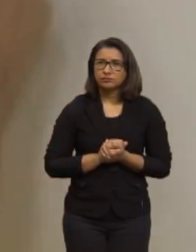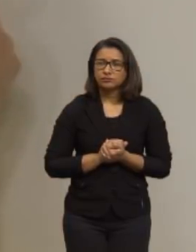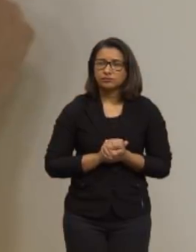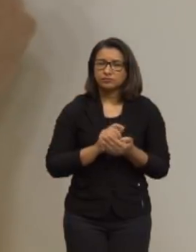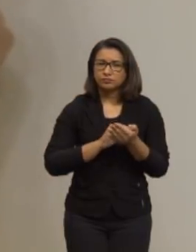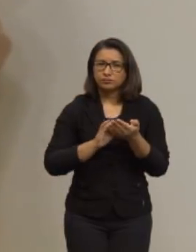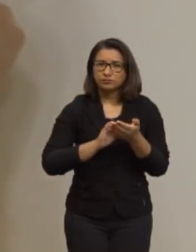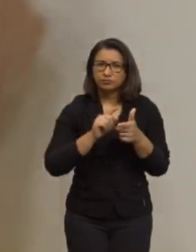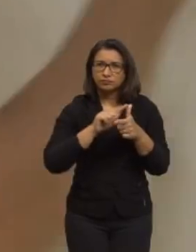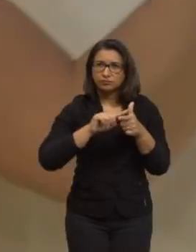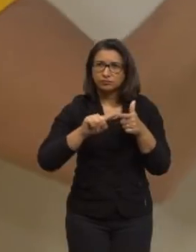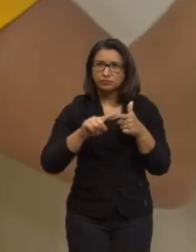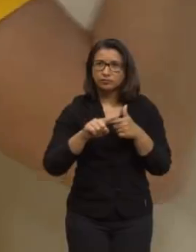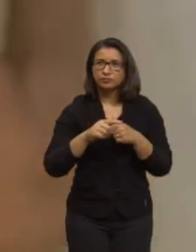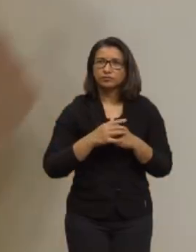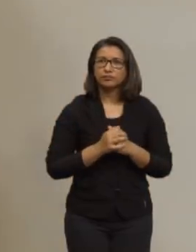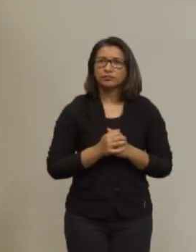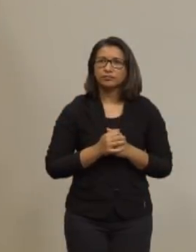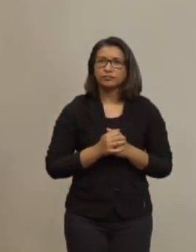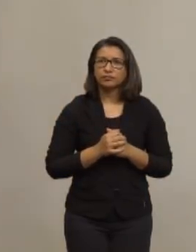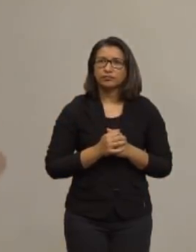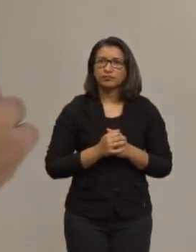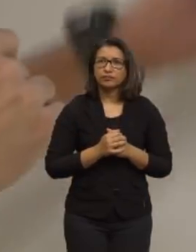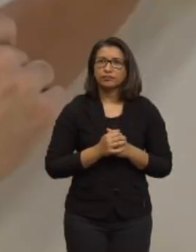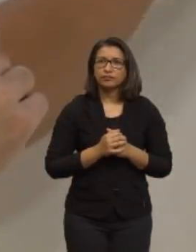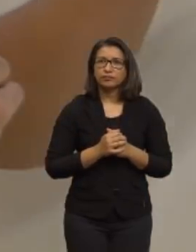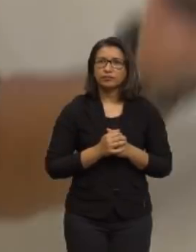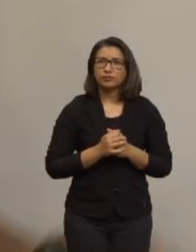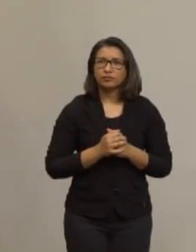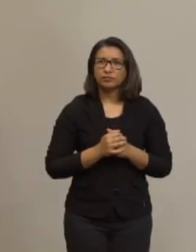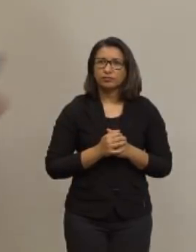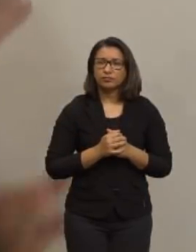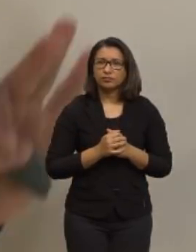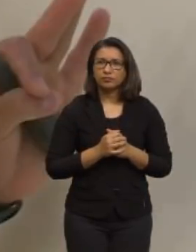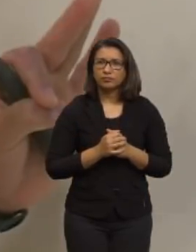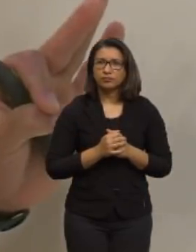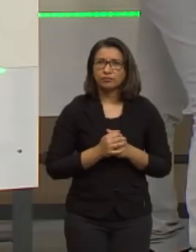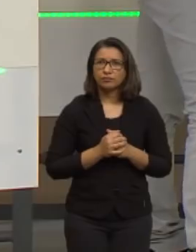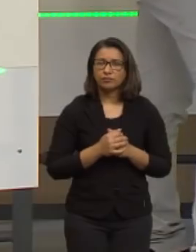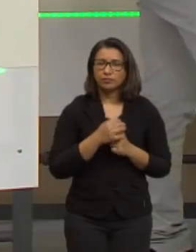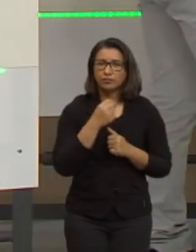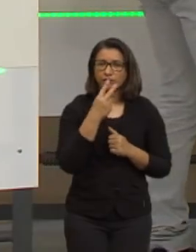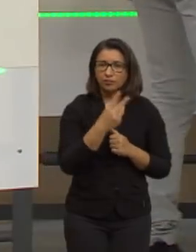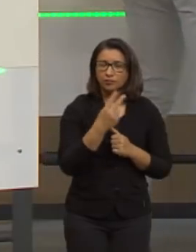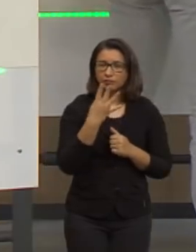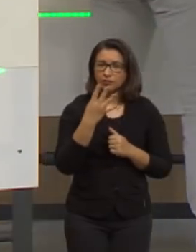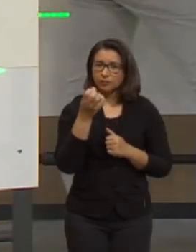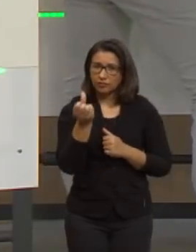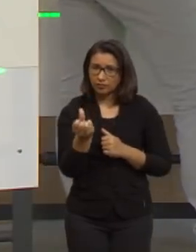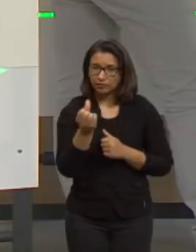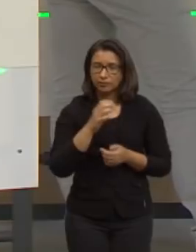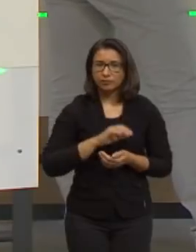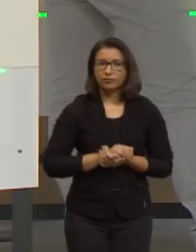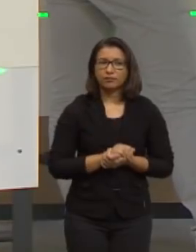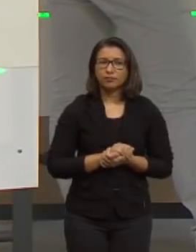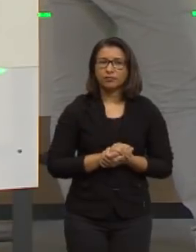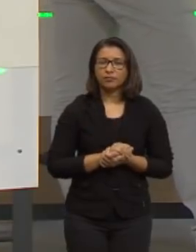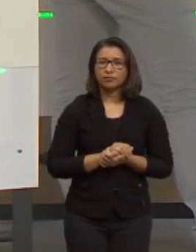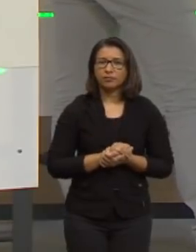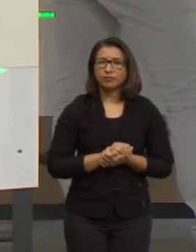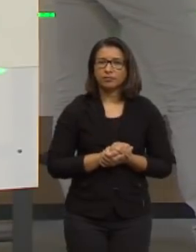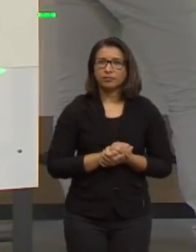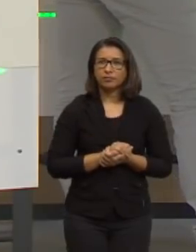um o jogo há dois vamos botar aqui 446 né e vamos esquecer os quebrados para não dar